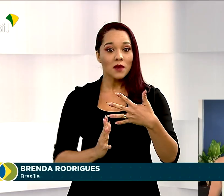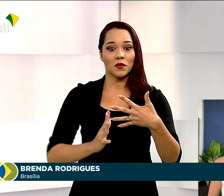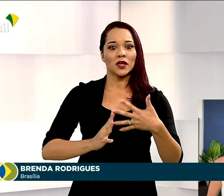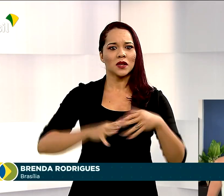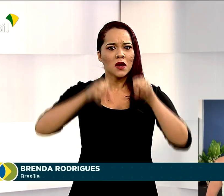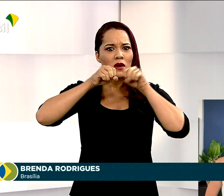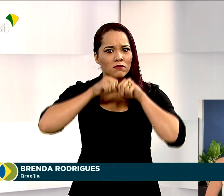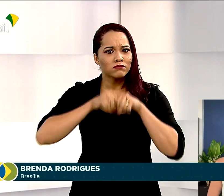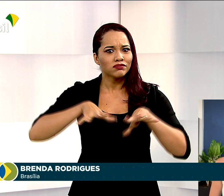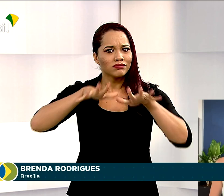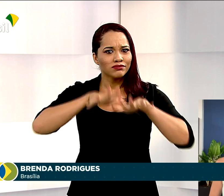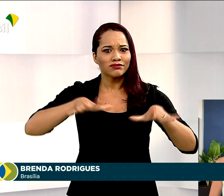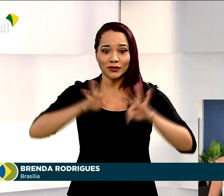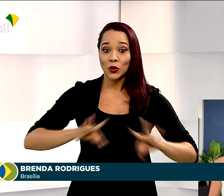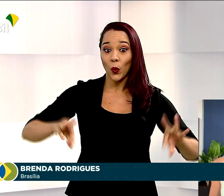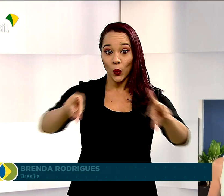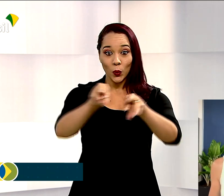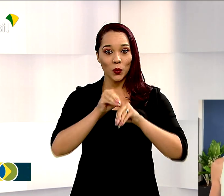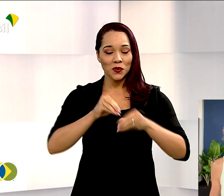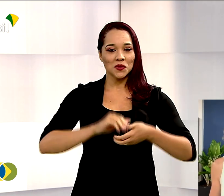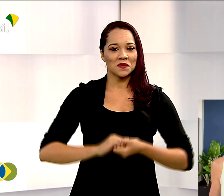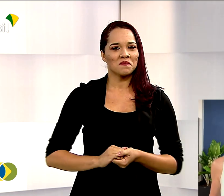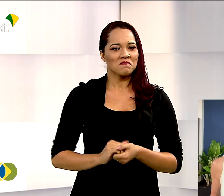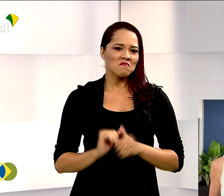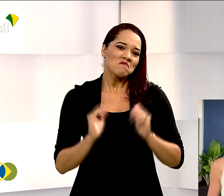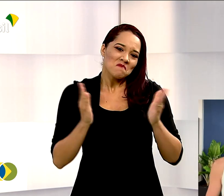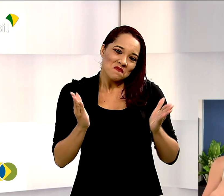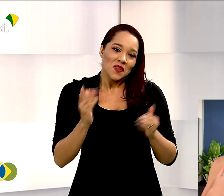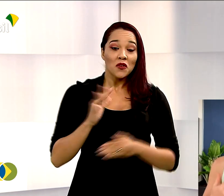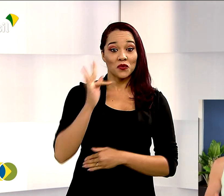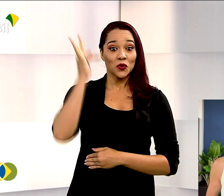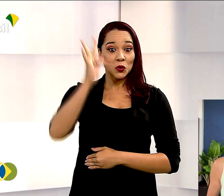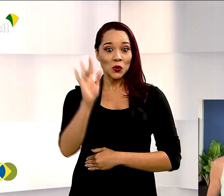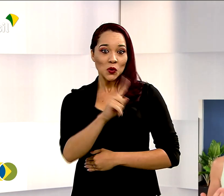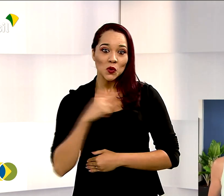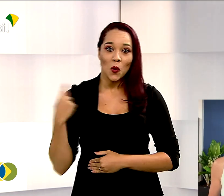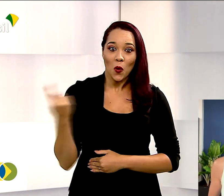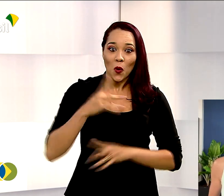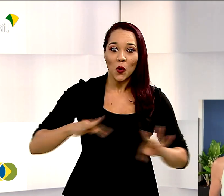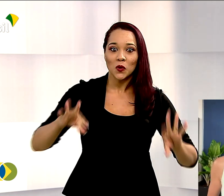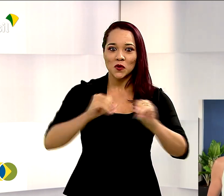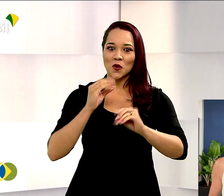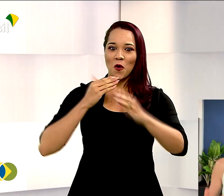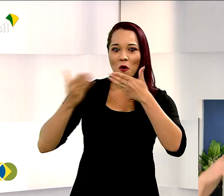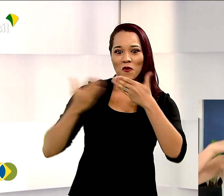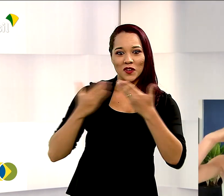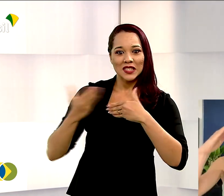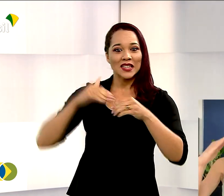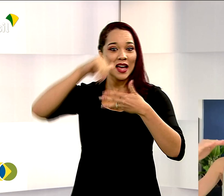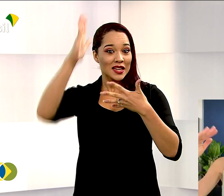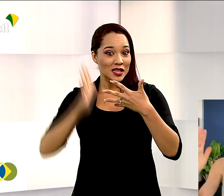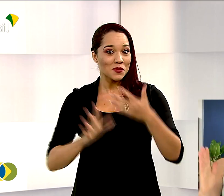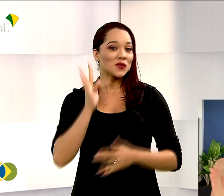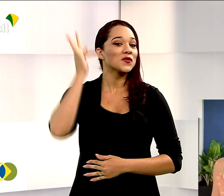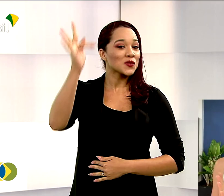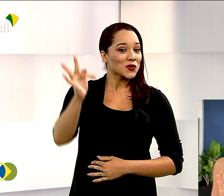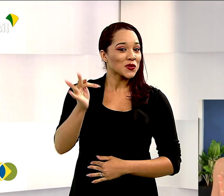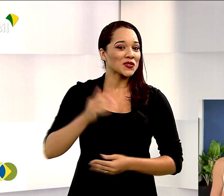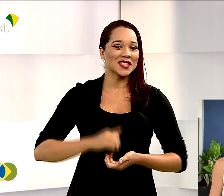Libras chegue a todos. Quem sabe o dia não possamos conversar todos na língua brasileira de sinais.